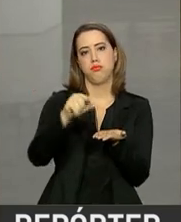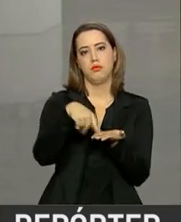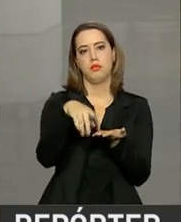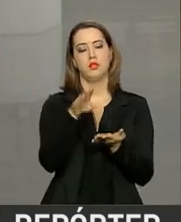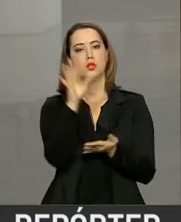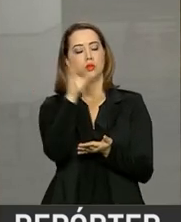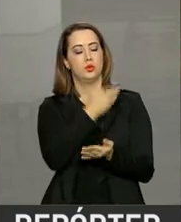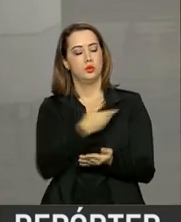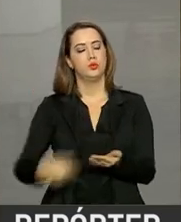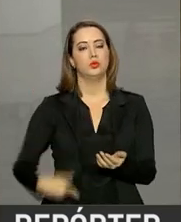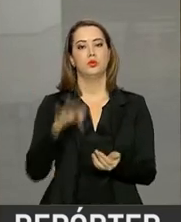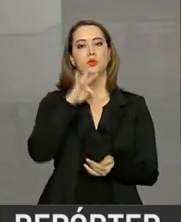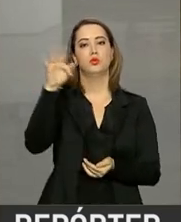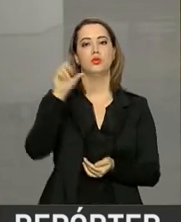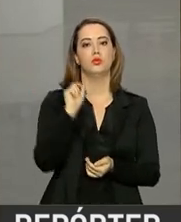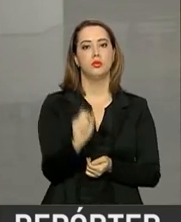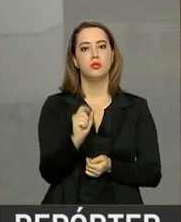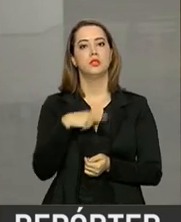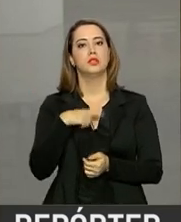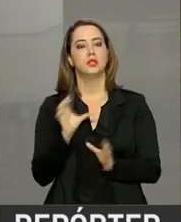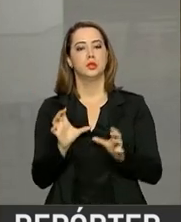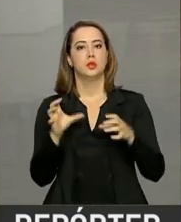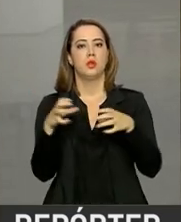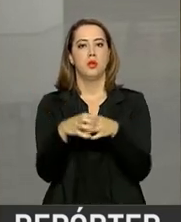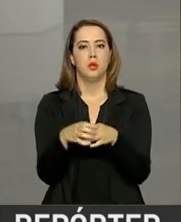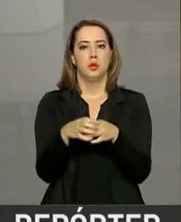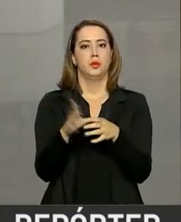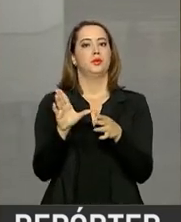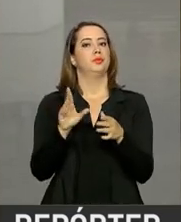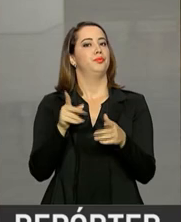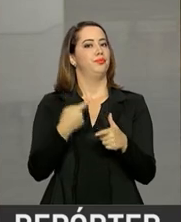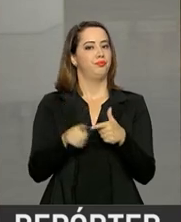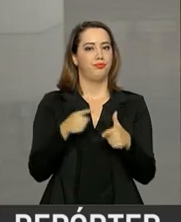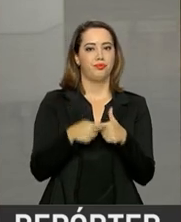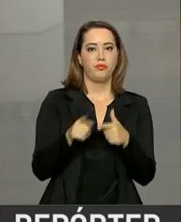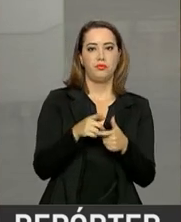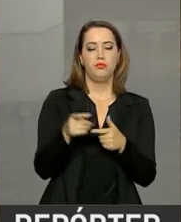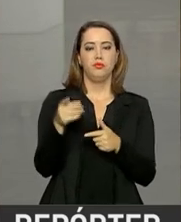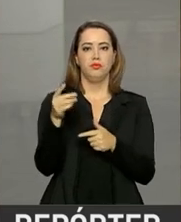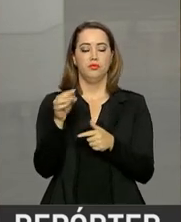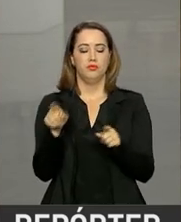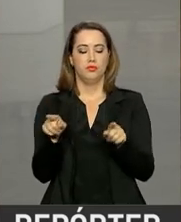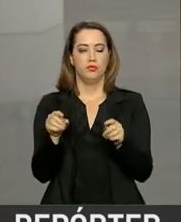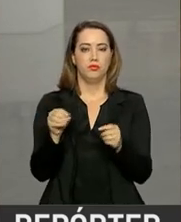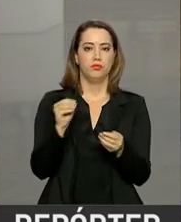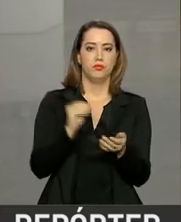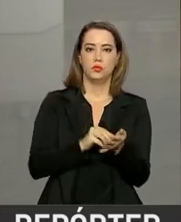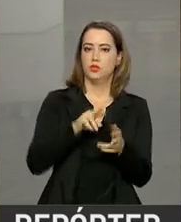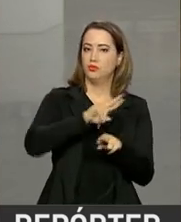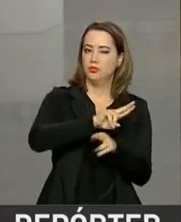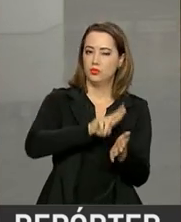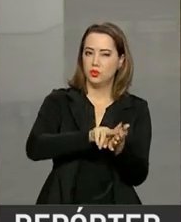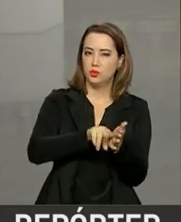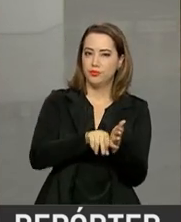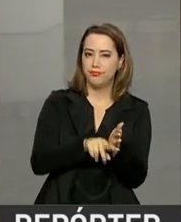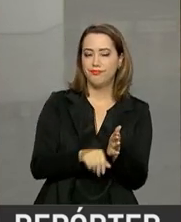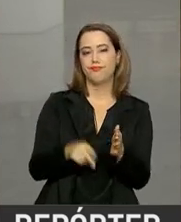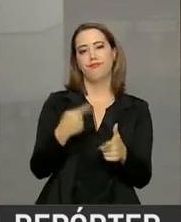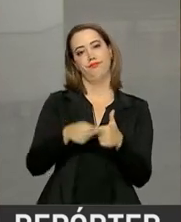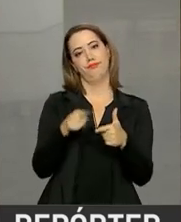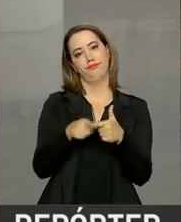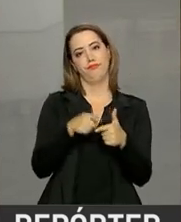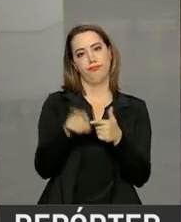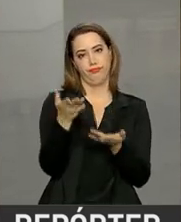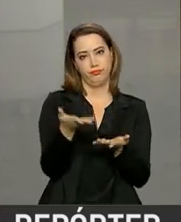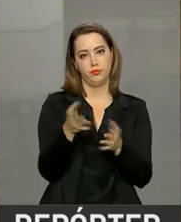investigados são o crime de organização criminosa contra a ordem tributária e falsidade ideológica A lei ranet foi